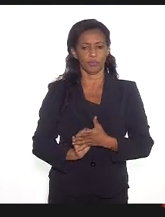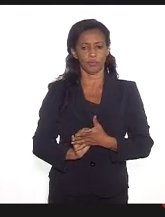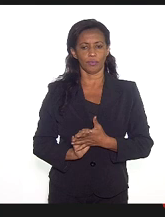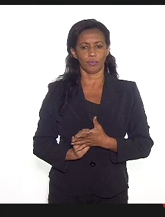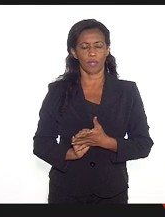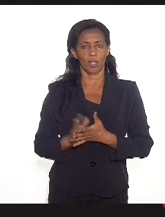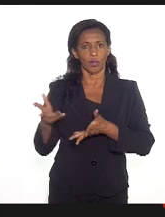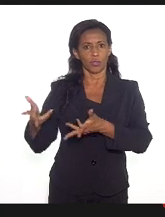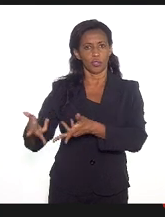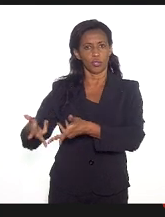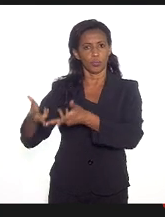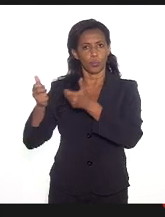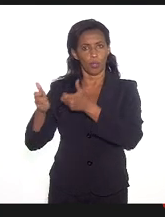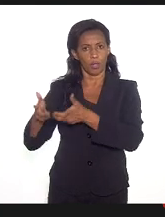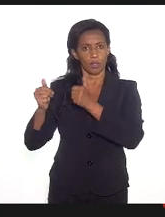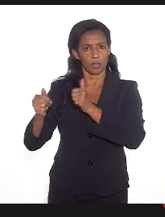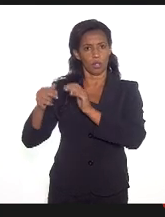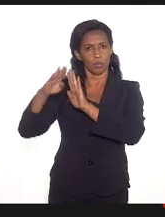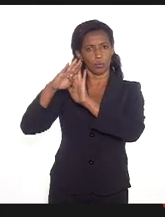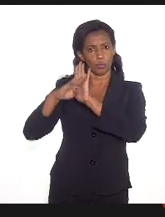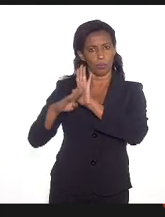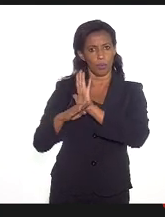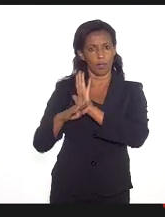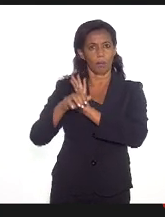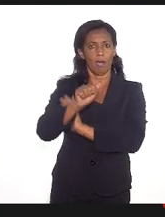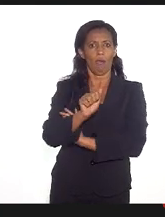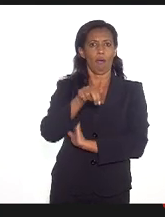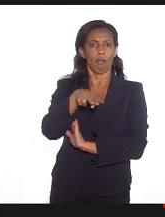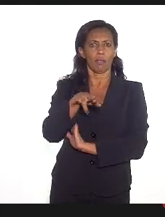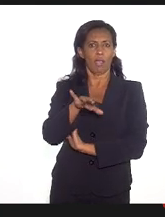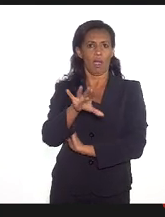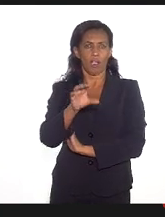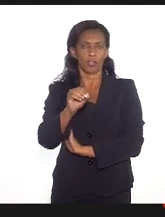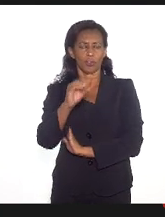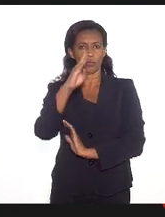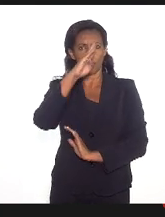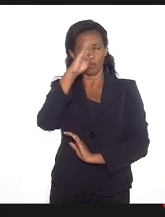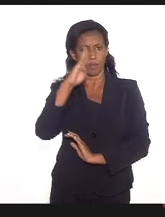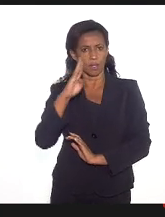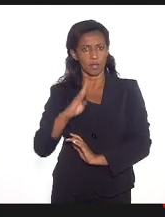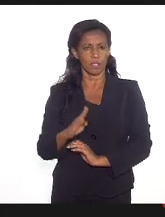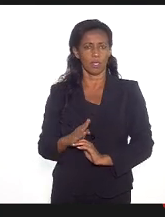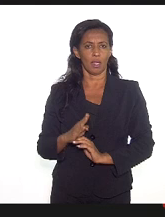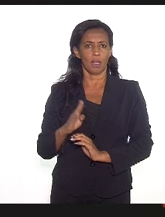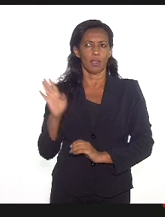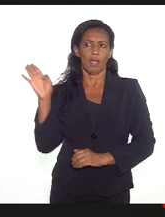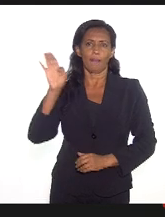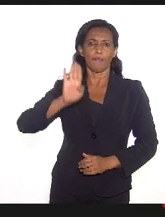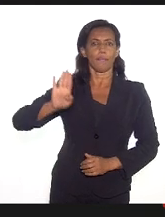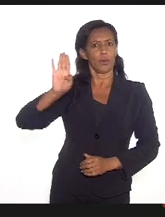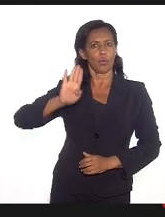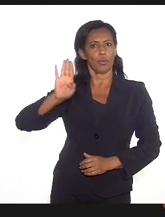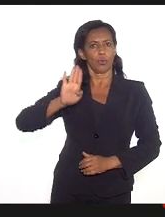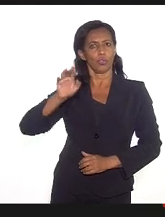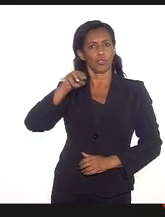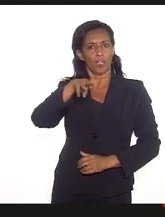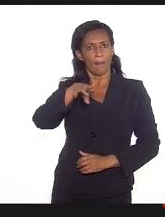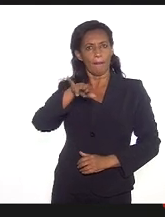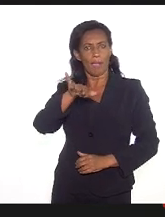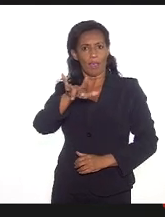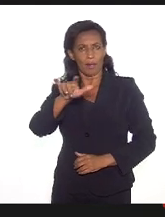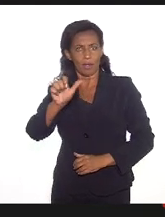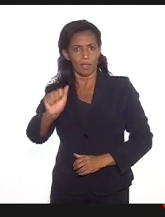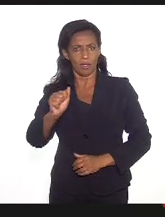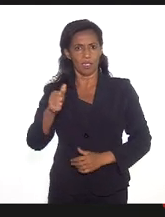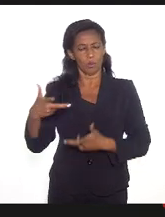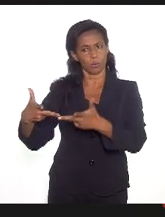de exploração do programa Antártico brasileiro, né, da biologia marinha, de exploração